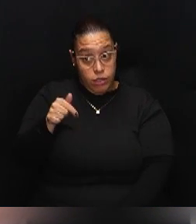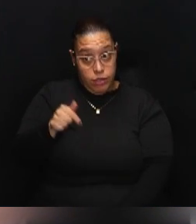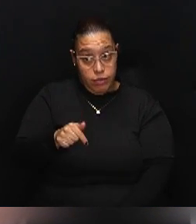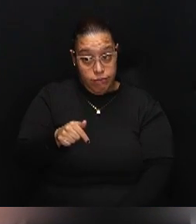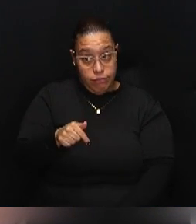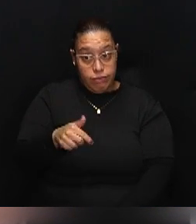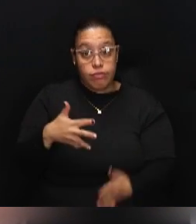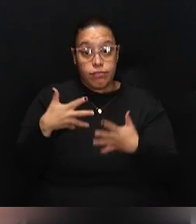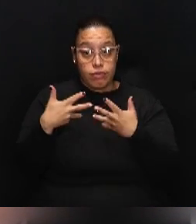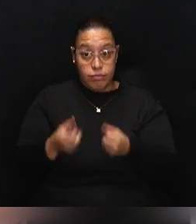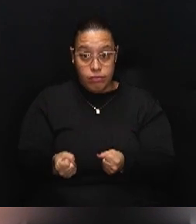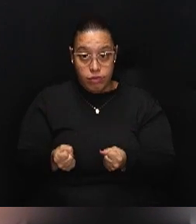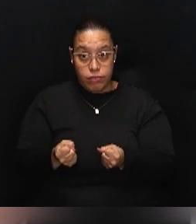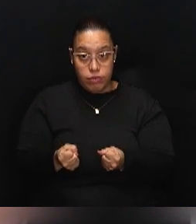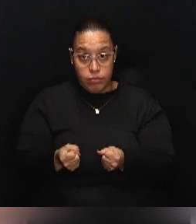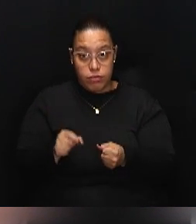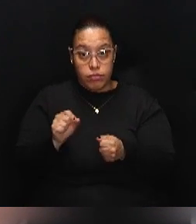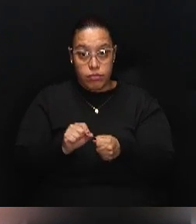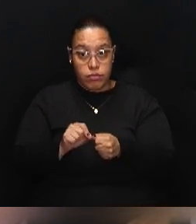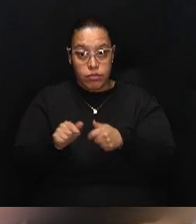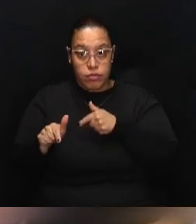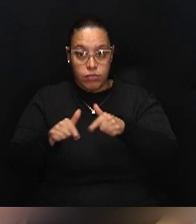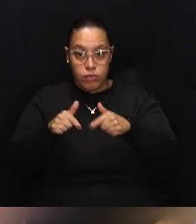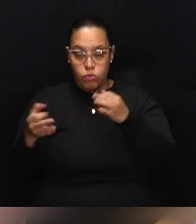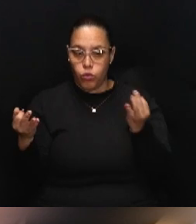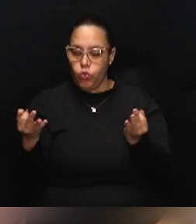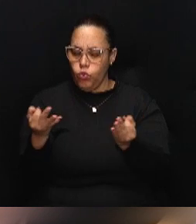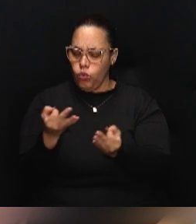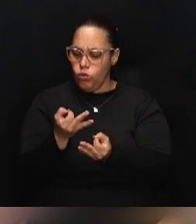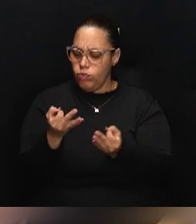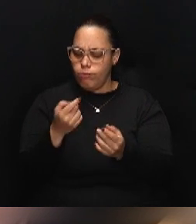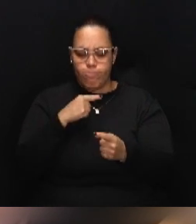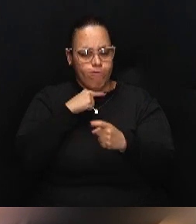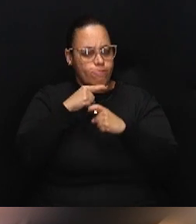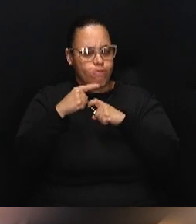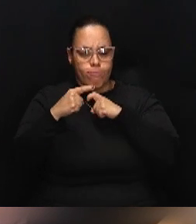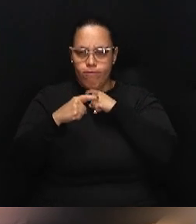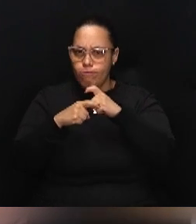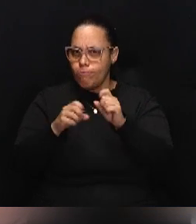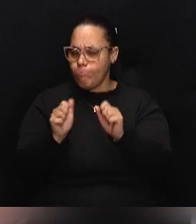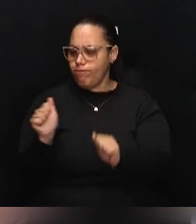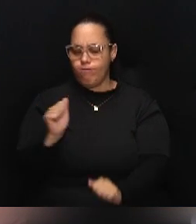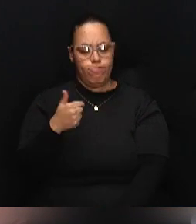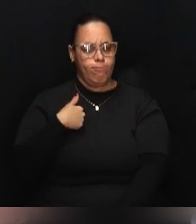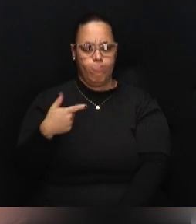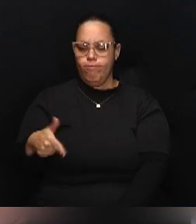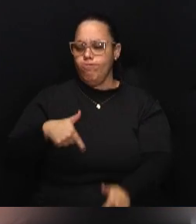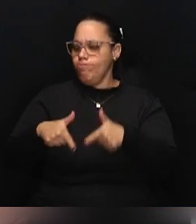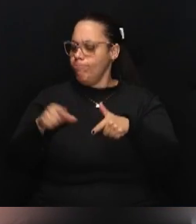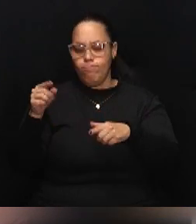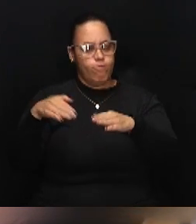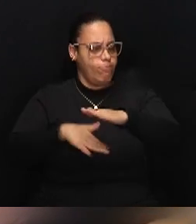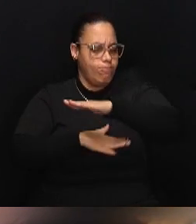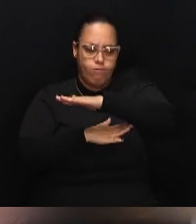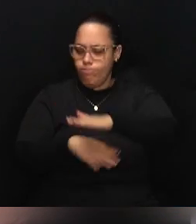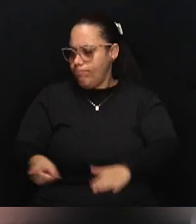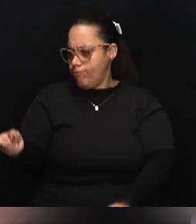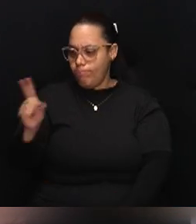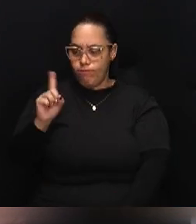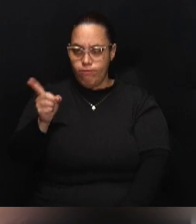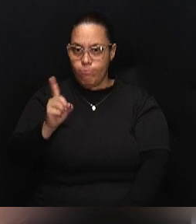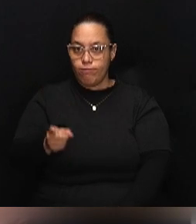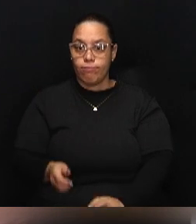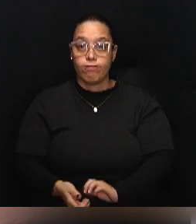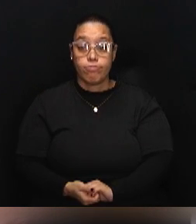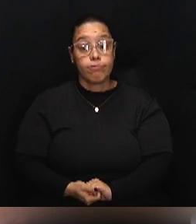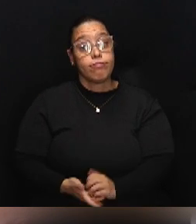Eu assumi a casa e fizemos um trabalho excelente. Ninguém pode falar do meu trabalho ali à frente da presidência,